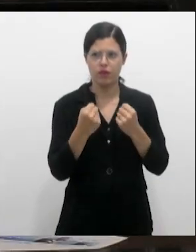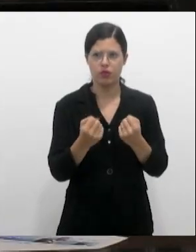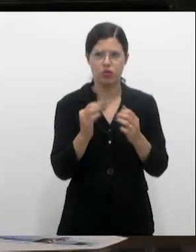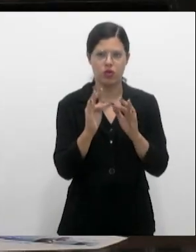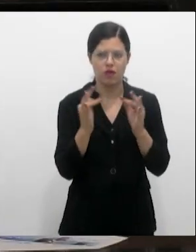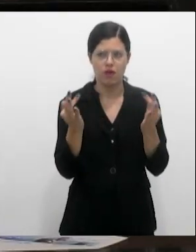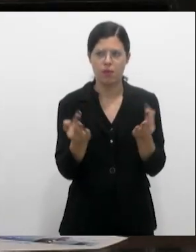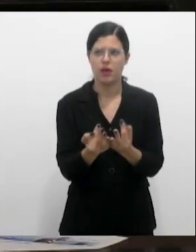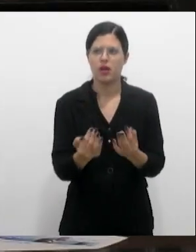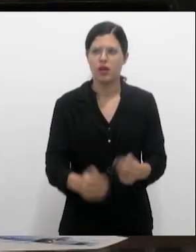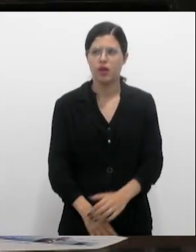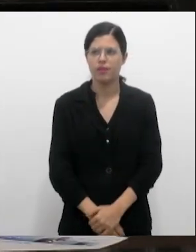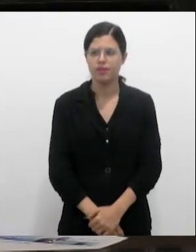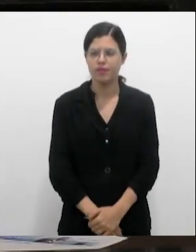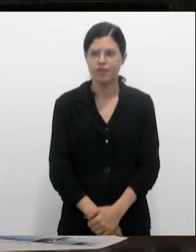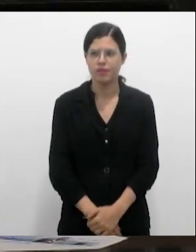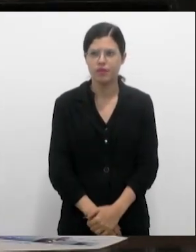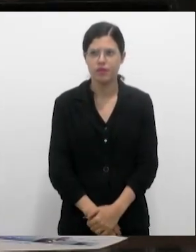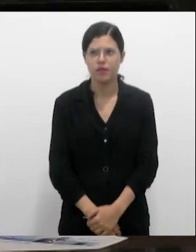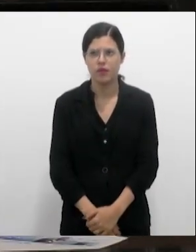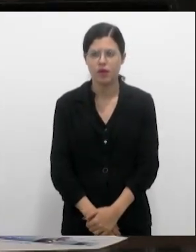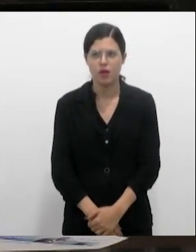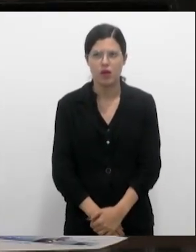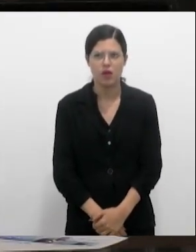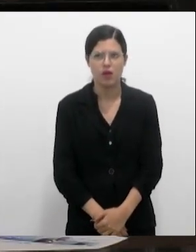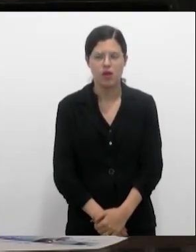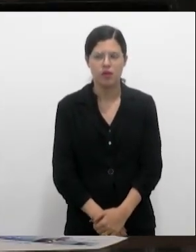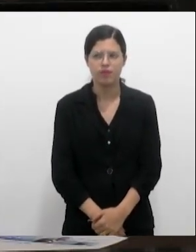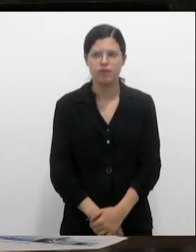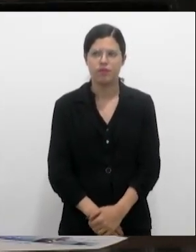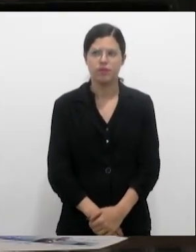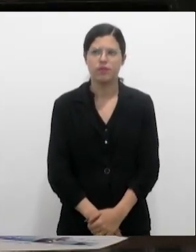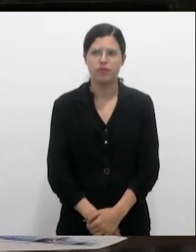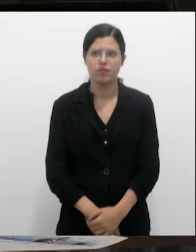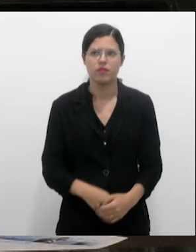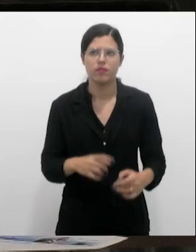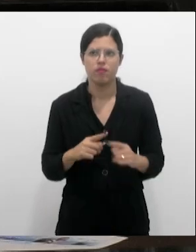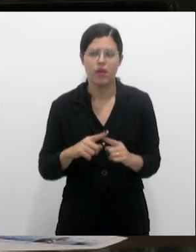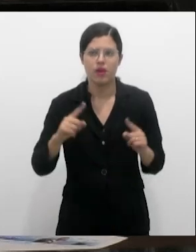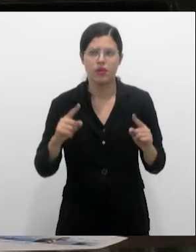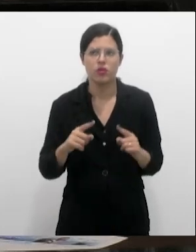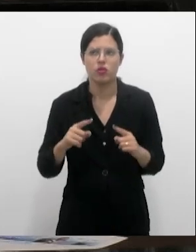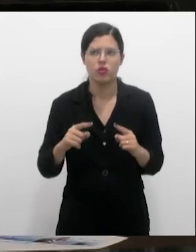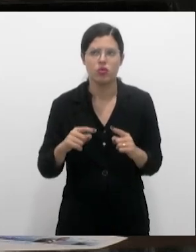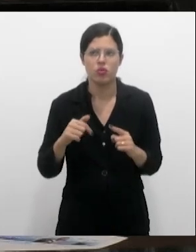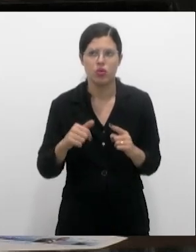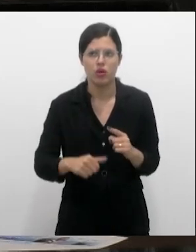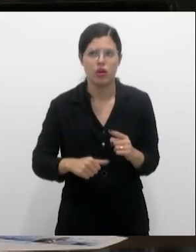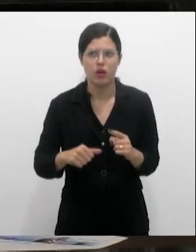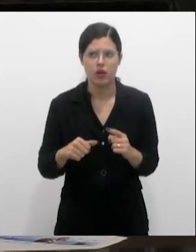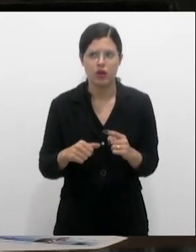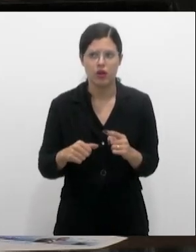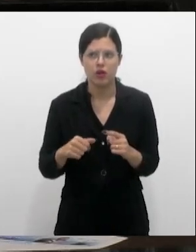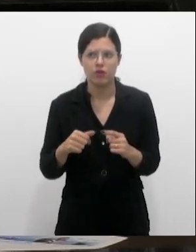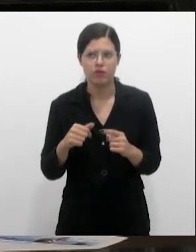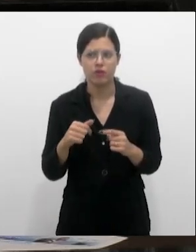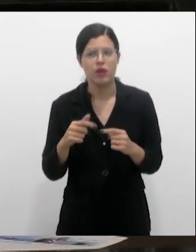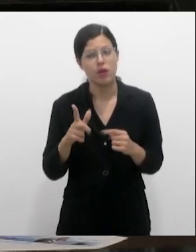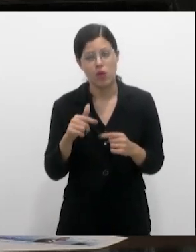família, mas um profundo conhecedor da teologia da